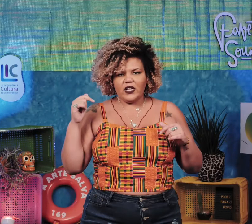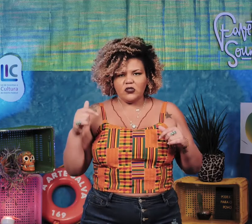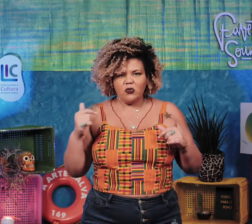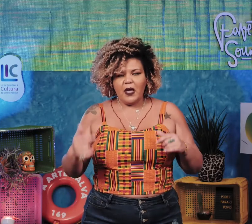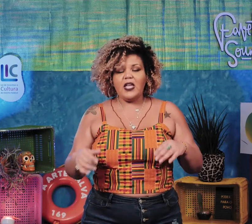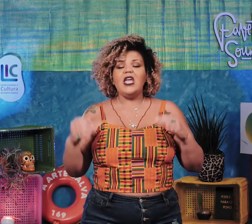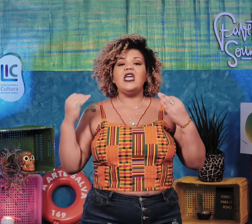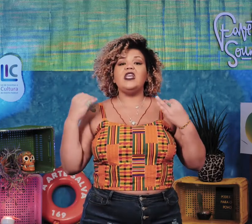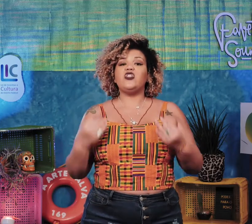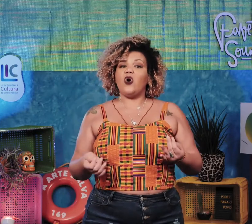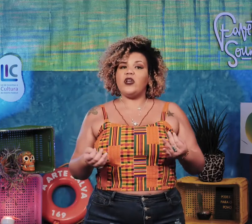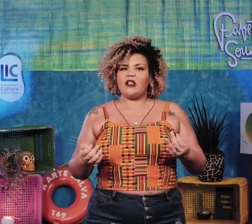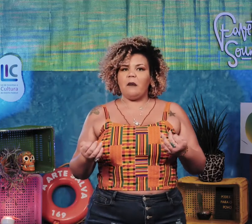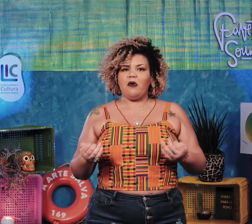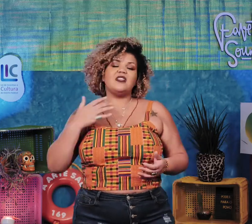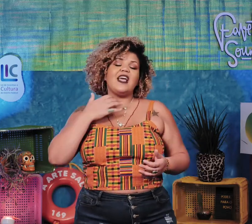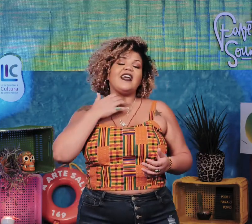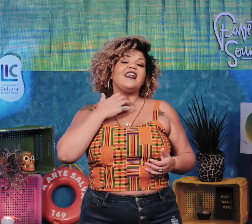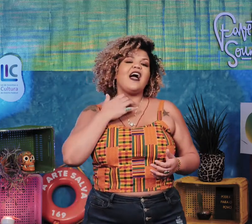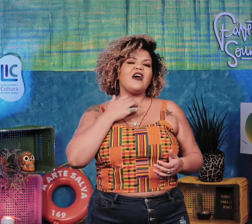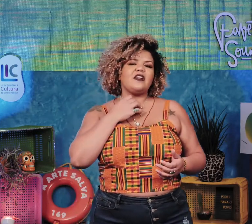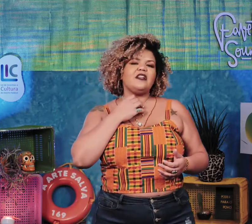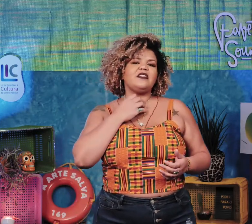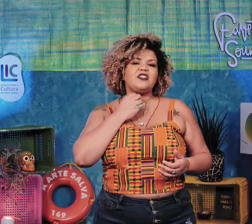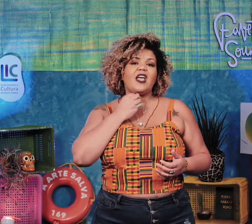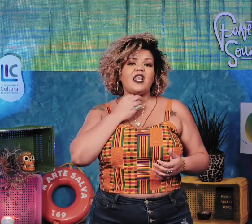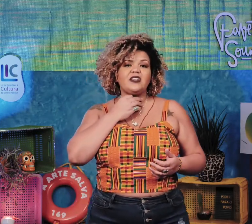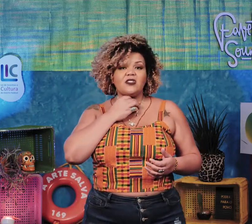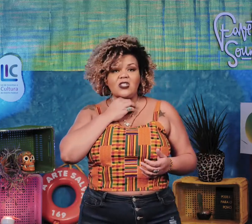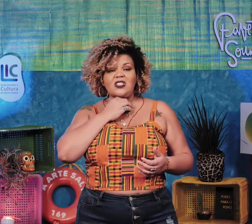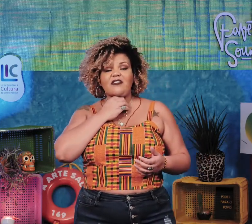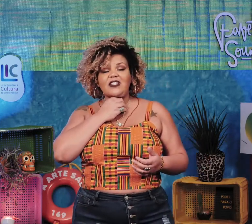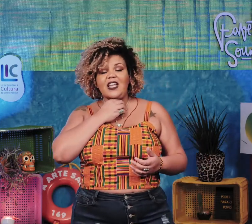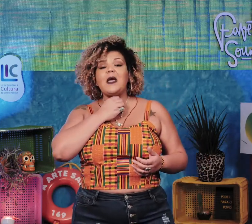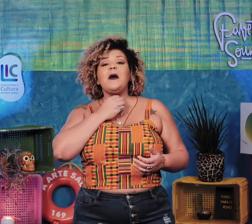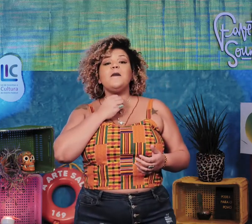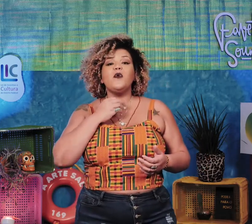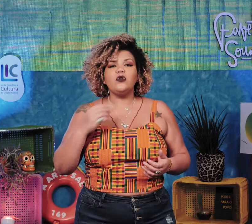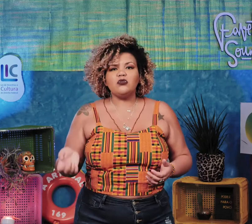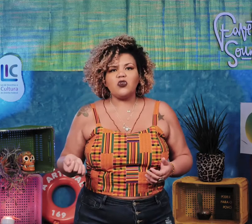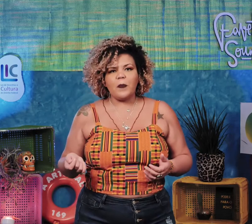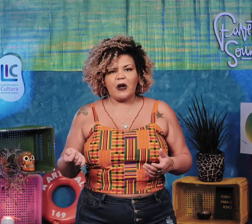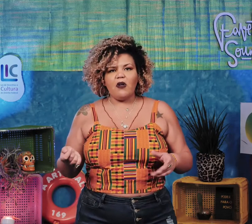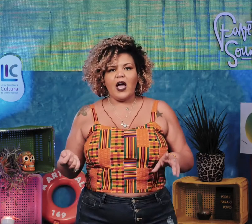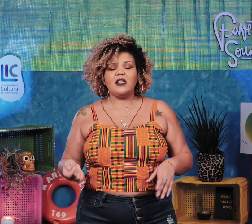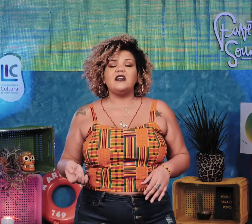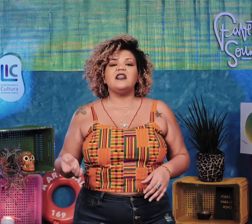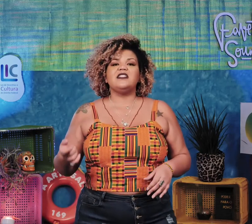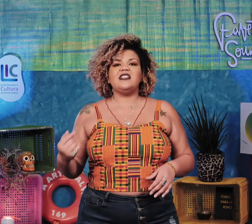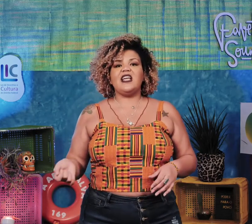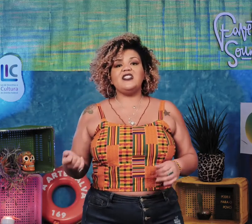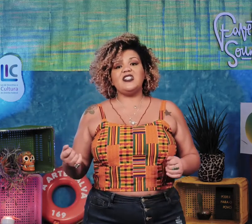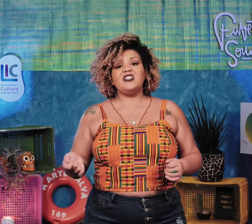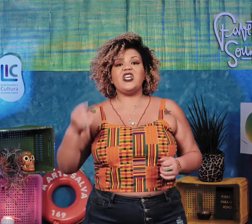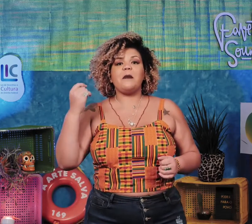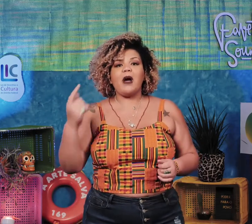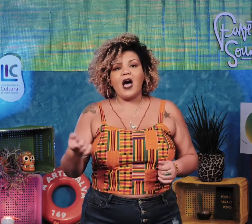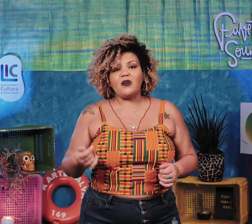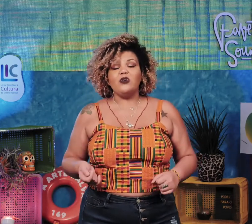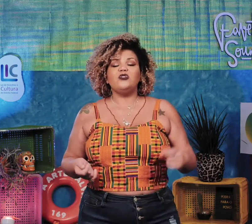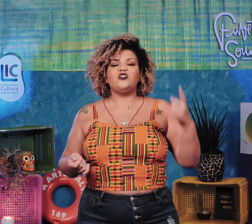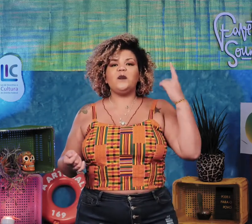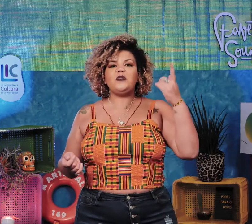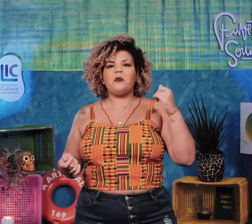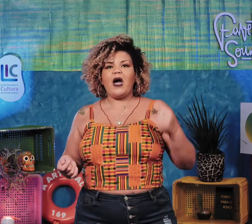r-code da corrente do bem e dois tá bom E é claro né gente que além disso a gente ainda vai ter muito show pra rolar sexta é